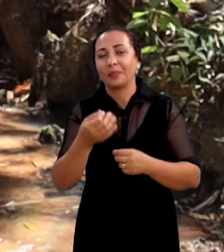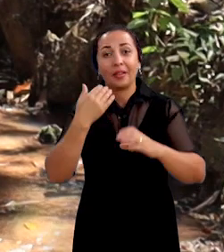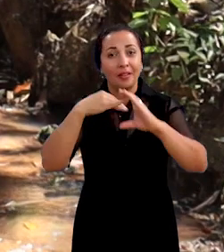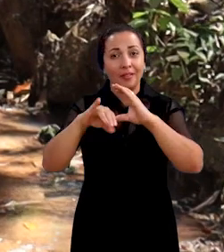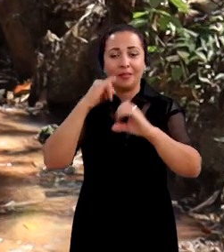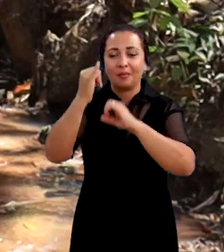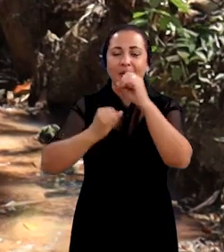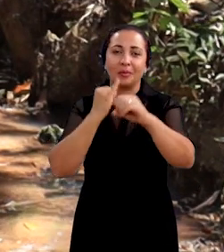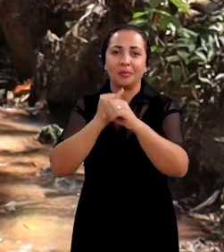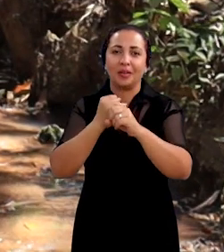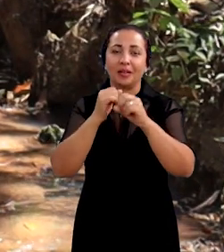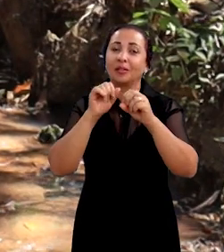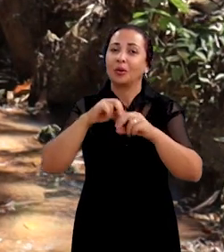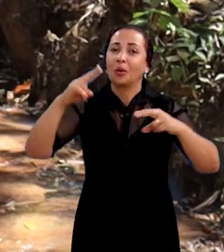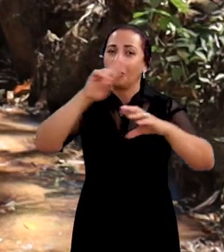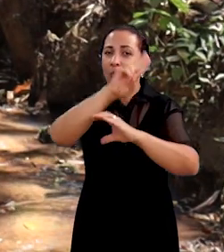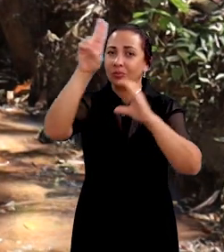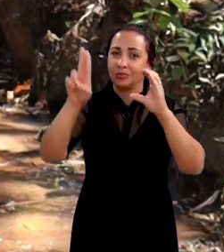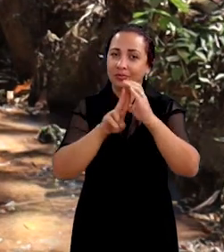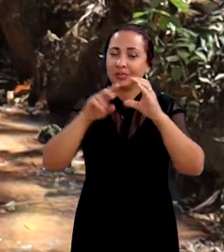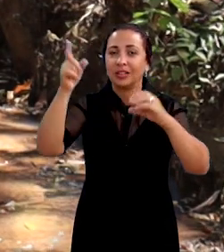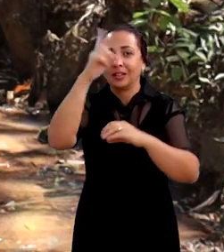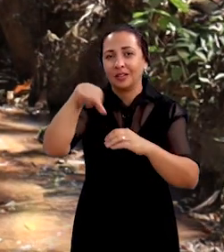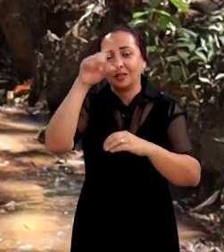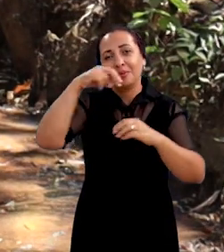ou sugestão, envie para o nosso e-mail